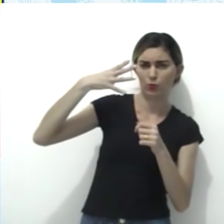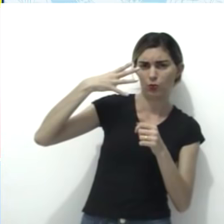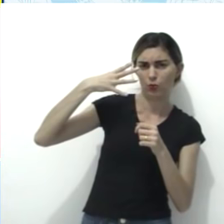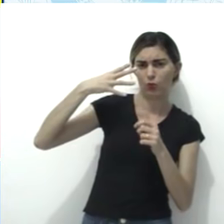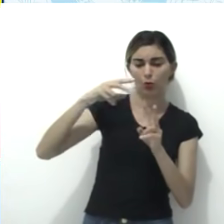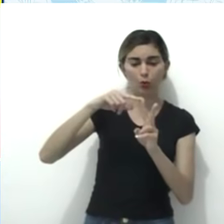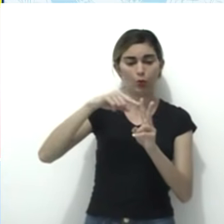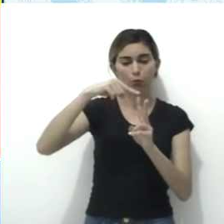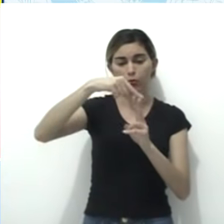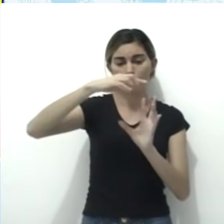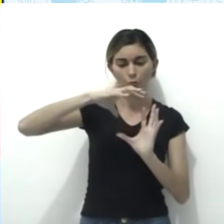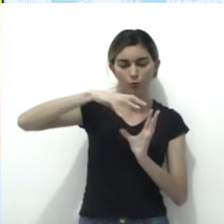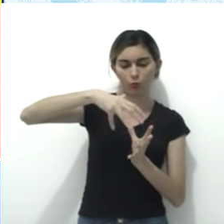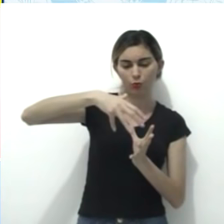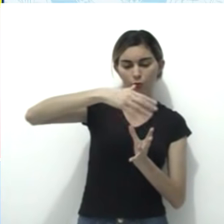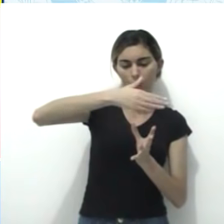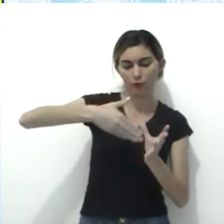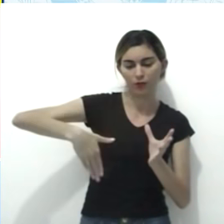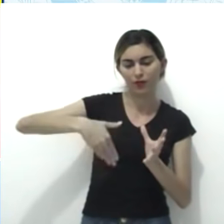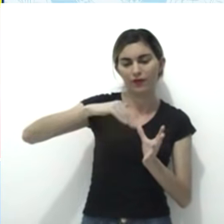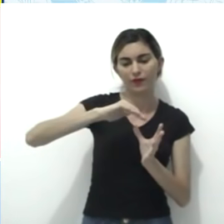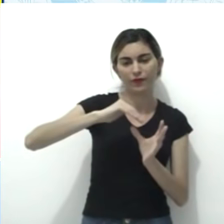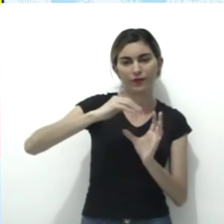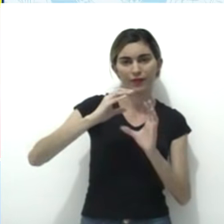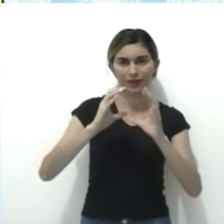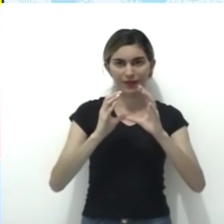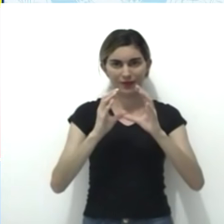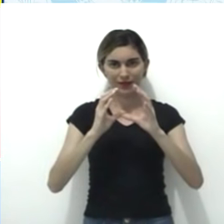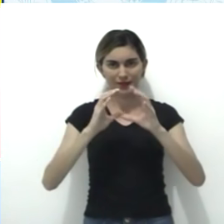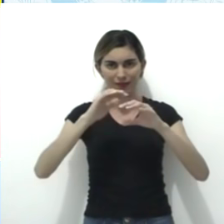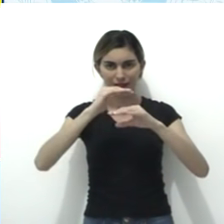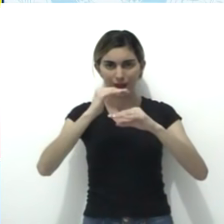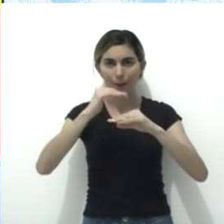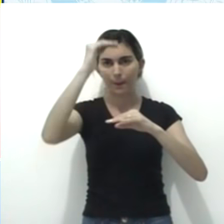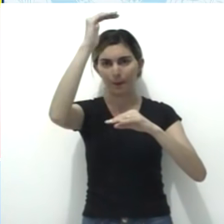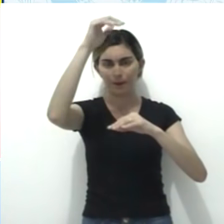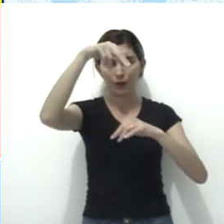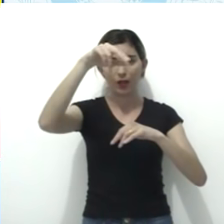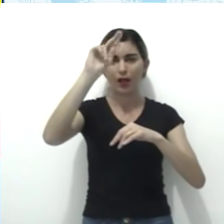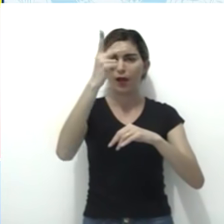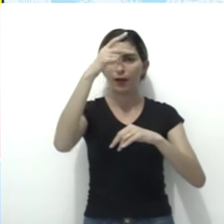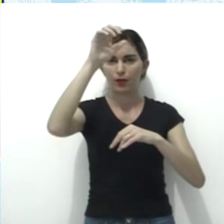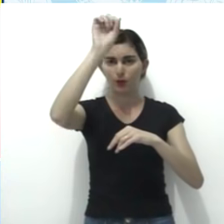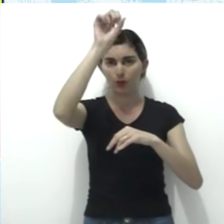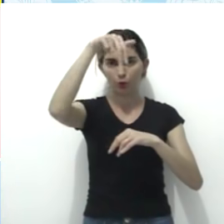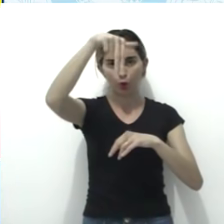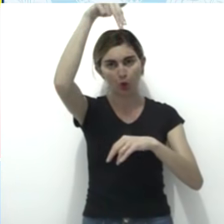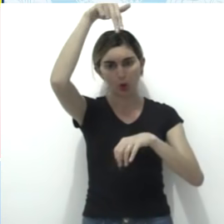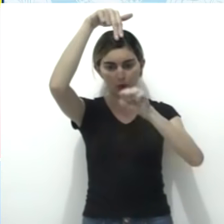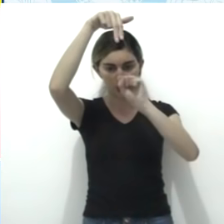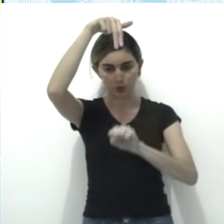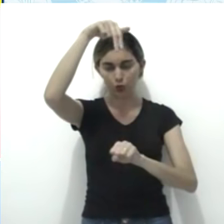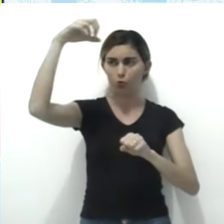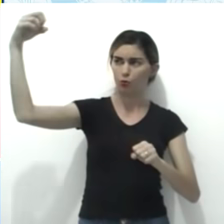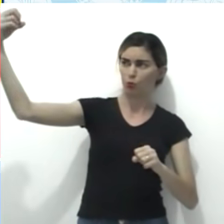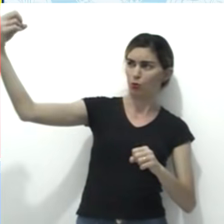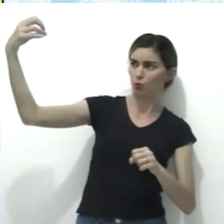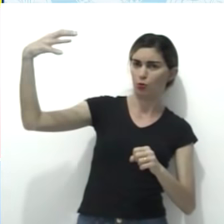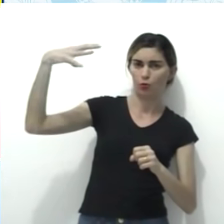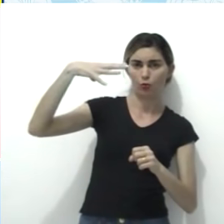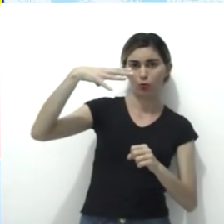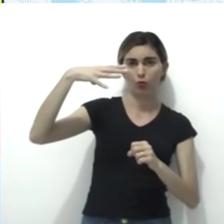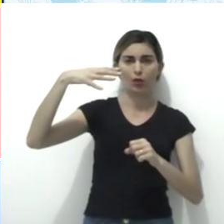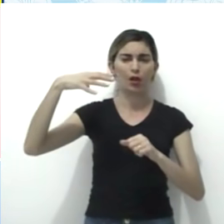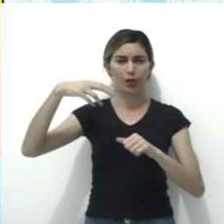iluminação nos dois nos dois hemisférios seja diferente se você observar na imagem você vai ver que o hemisfério